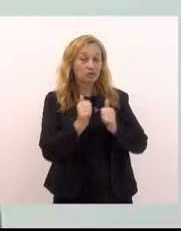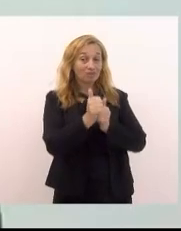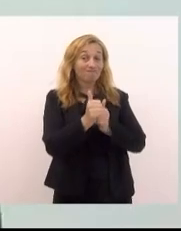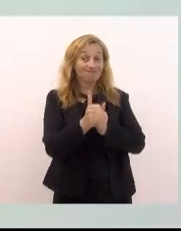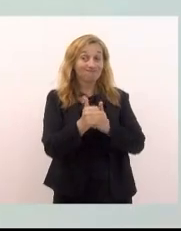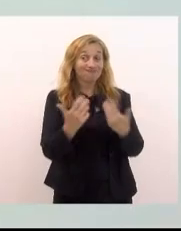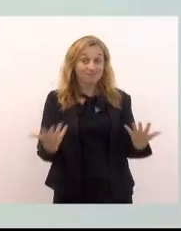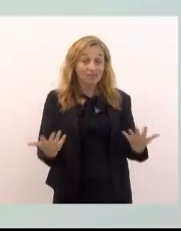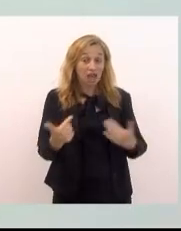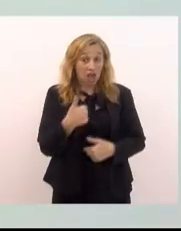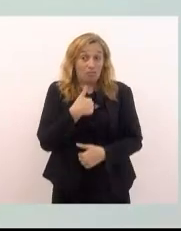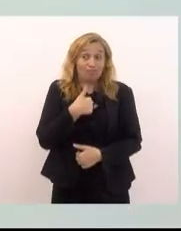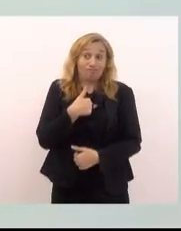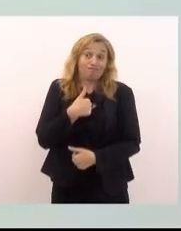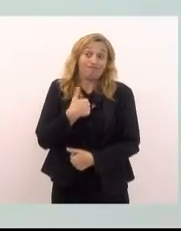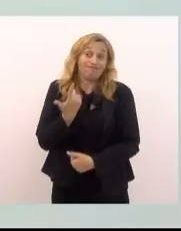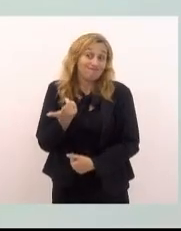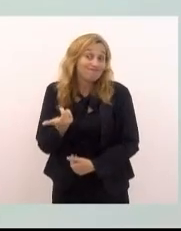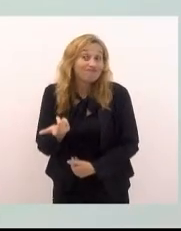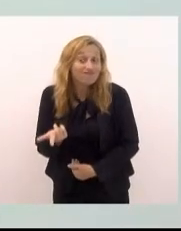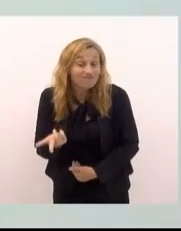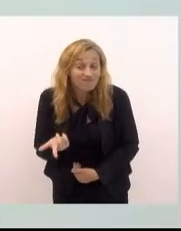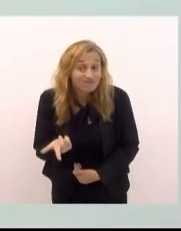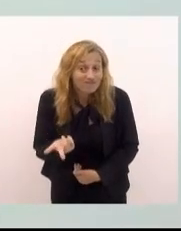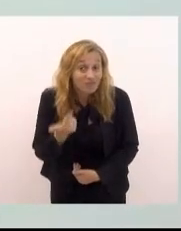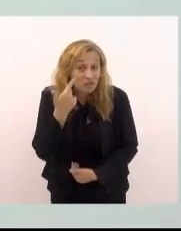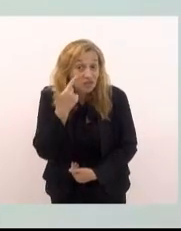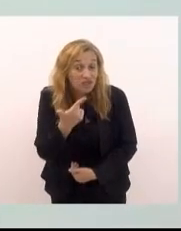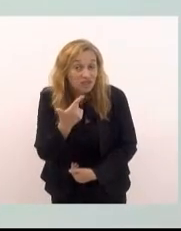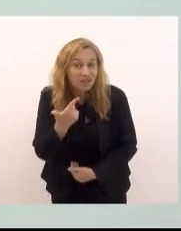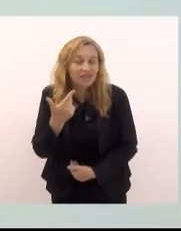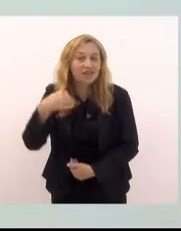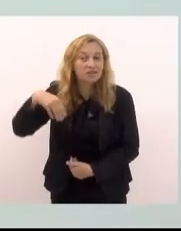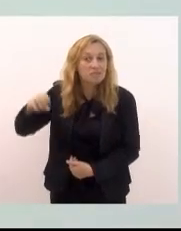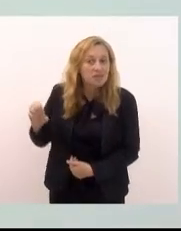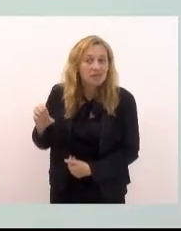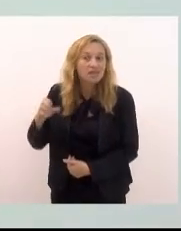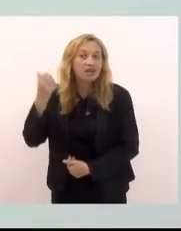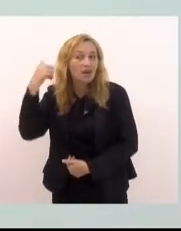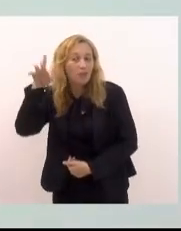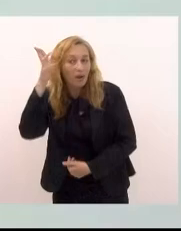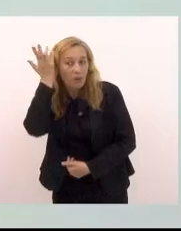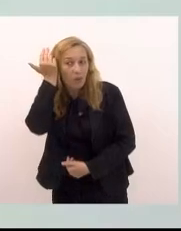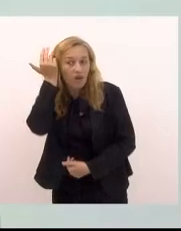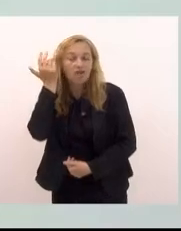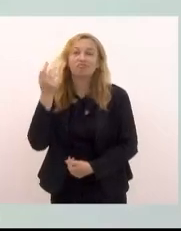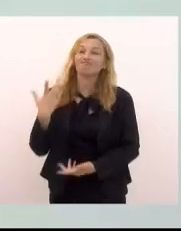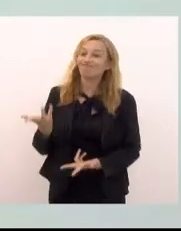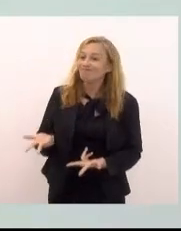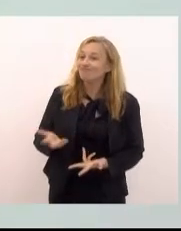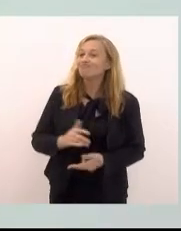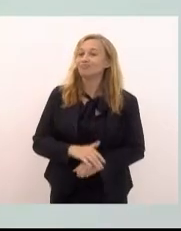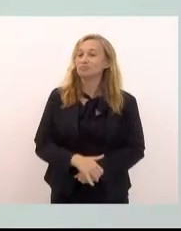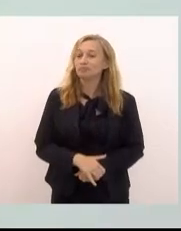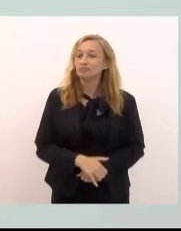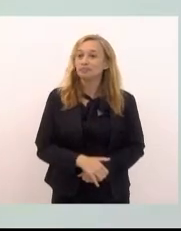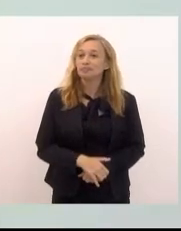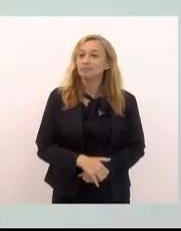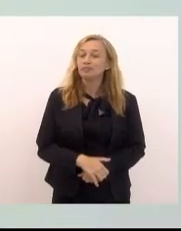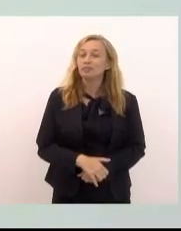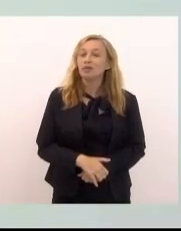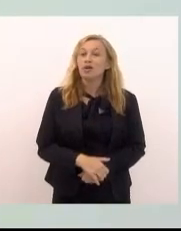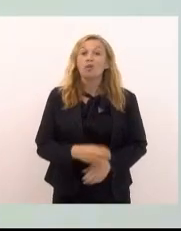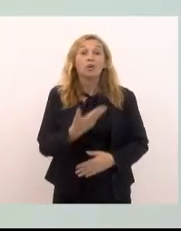inclusive eu, vejo aqui na tela, Carlos Mink, Leomar Coelho, né, para